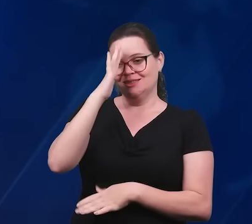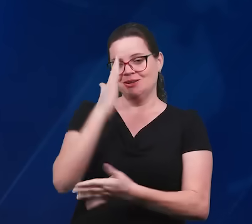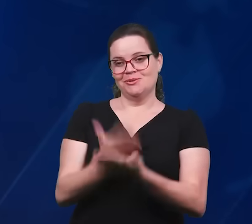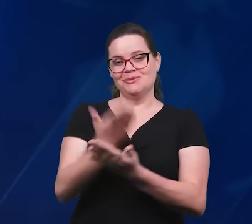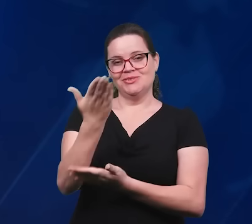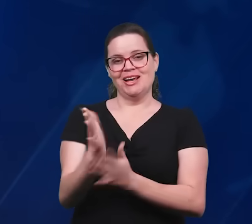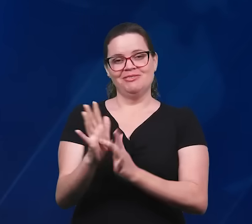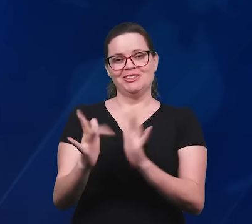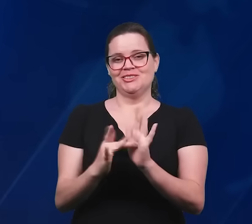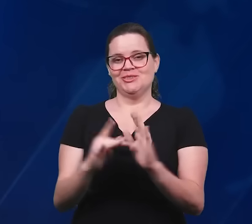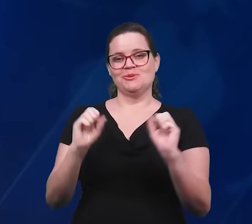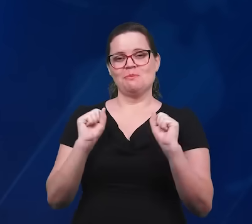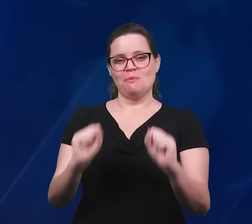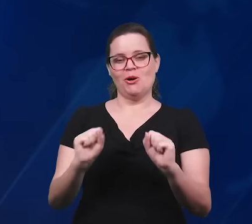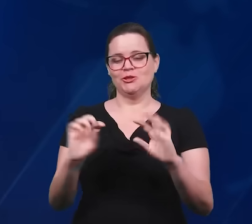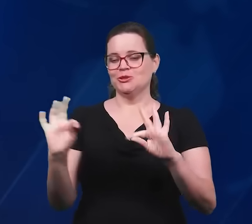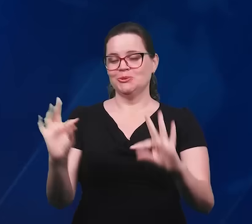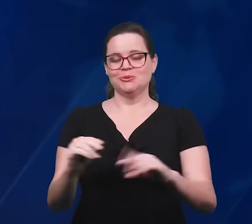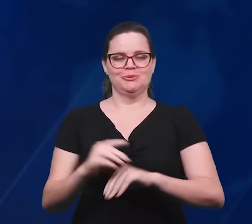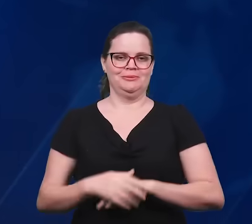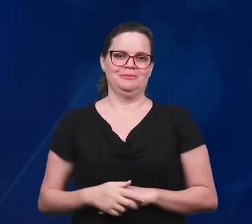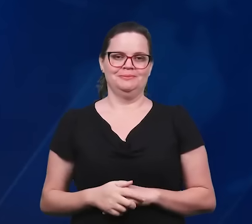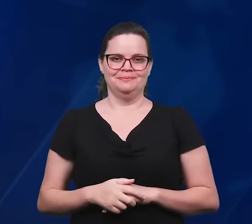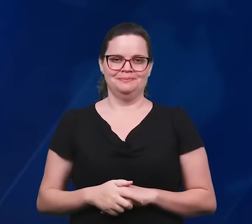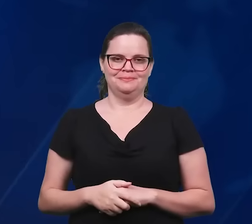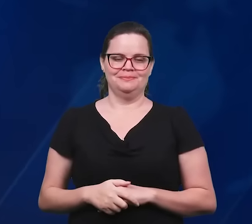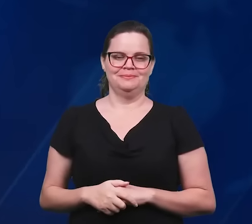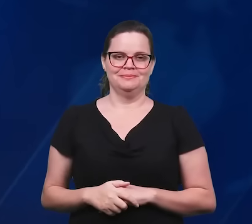pode todas as coisas, que é o Senhor Jesus.